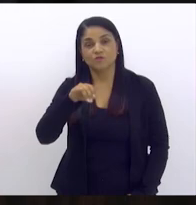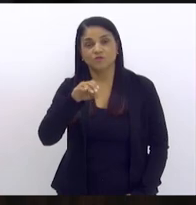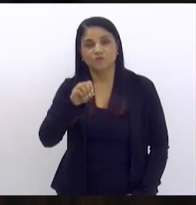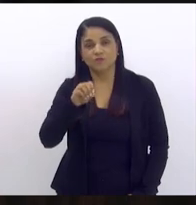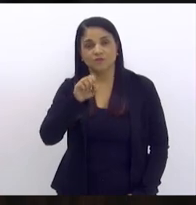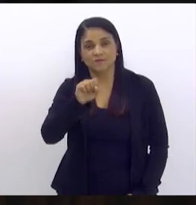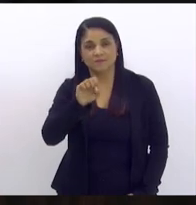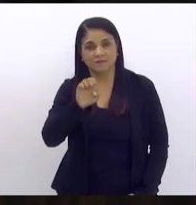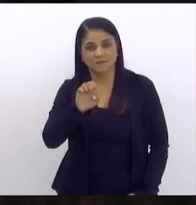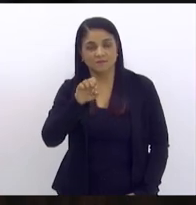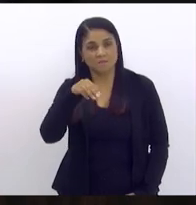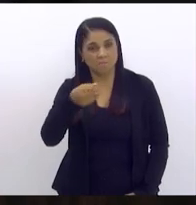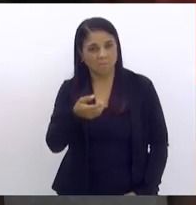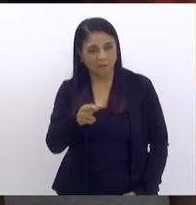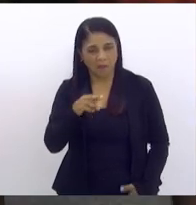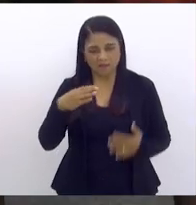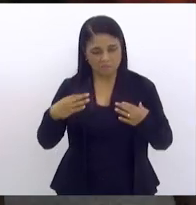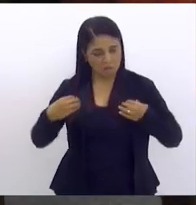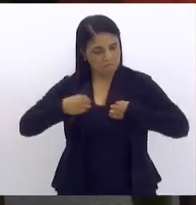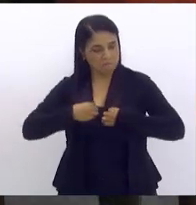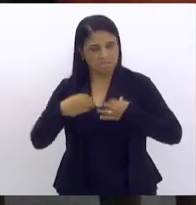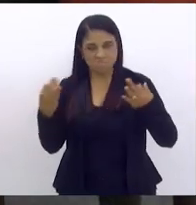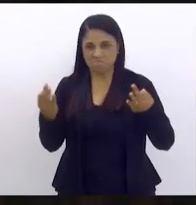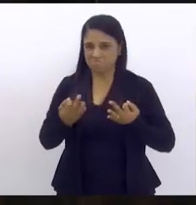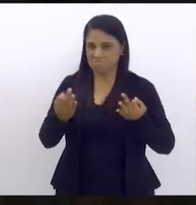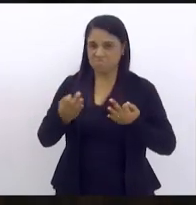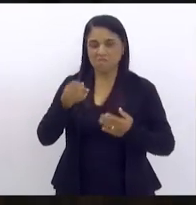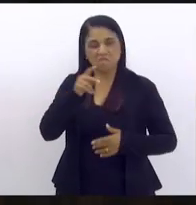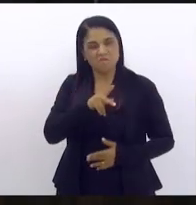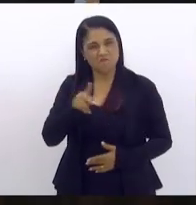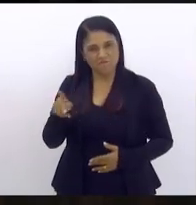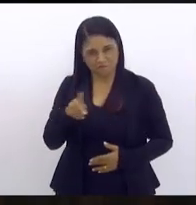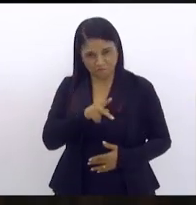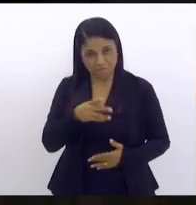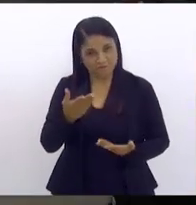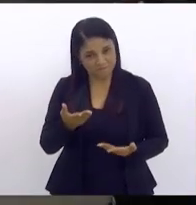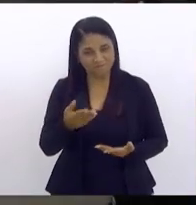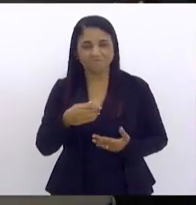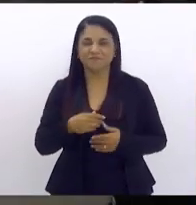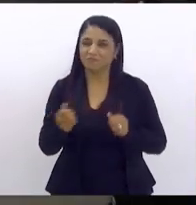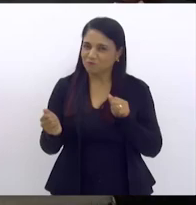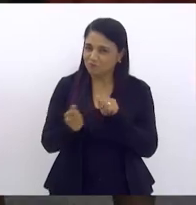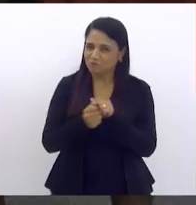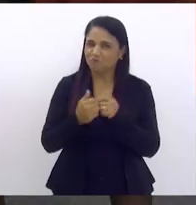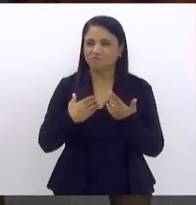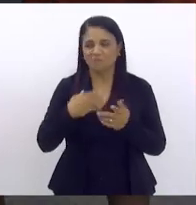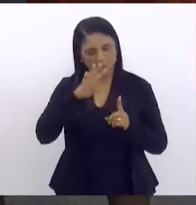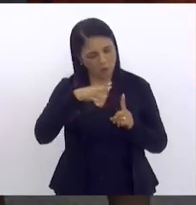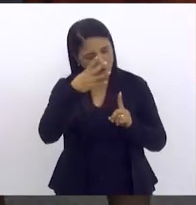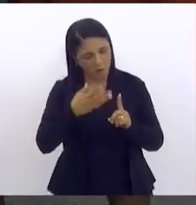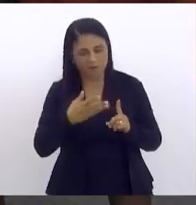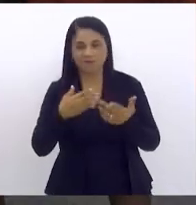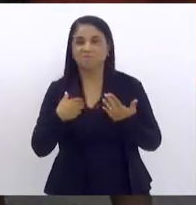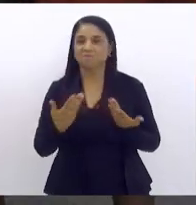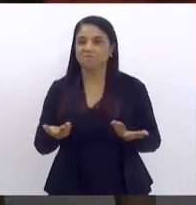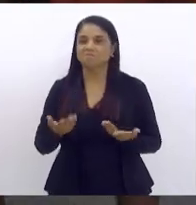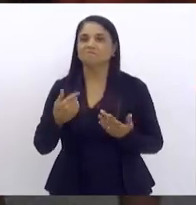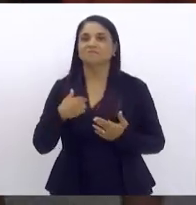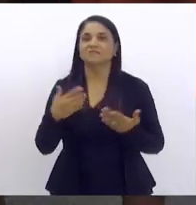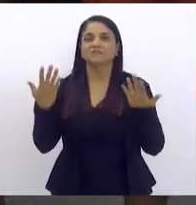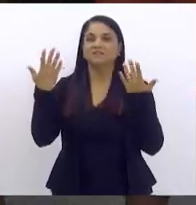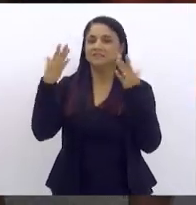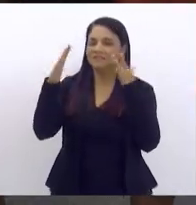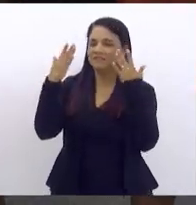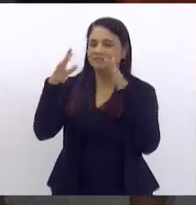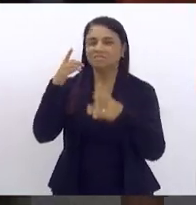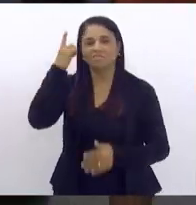sempre bem elegante. Uma honra. Professor, né? Tamo juntos. Primeiro eu quero saudar a deputada Dani